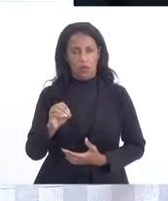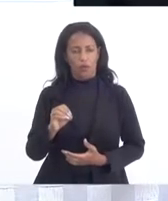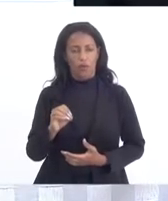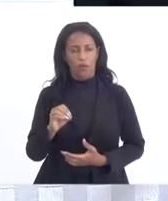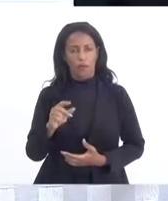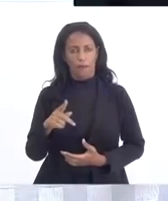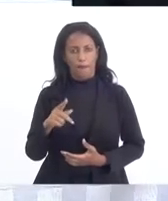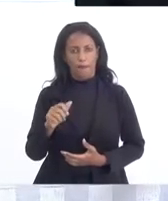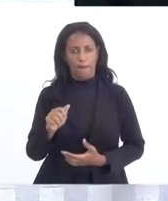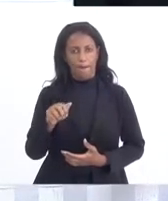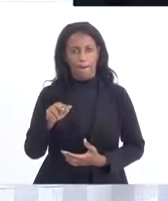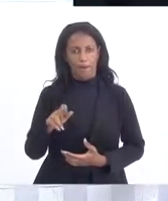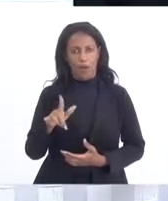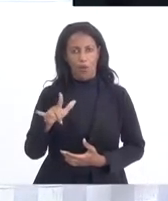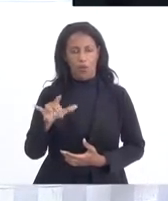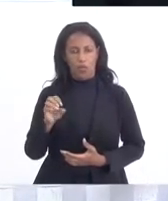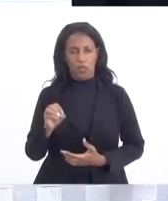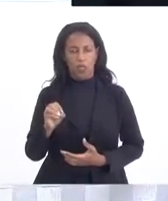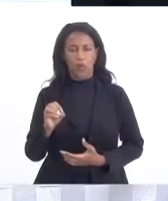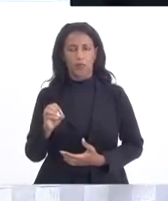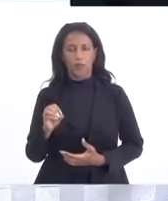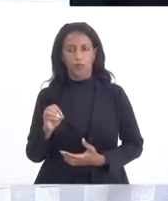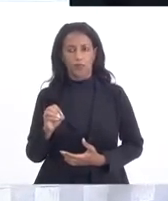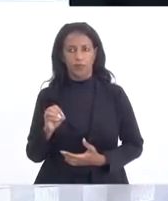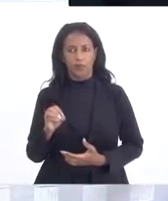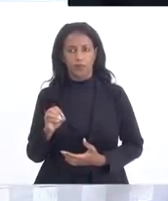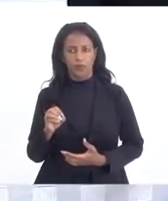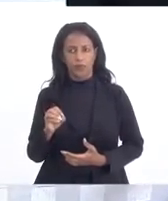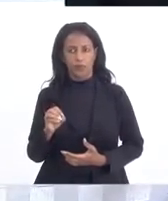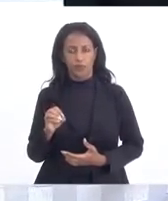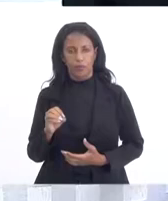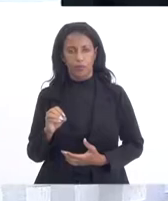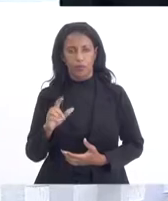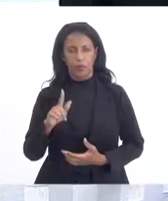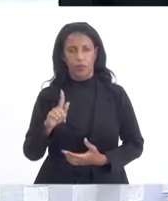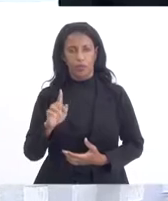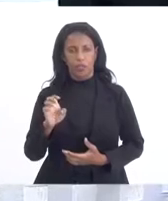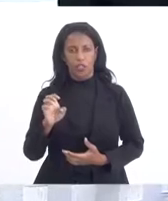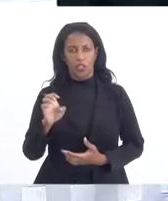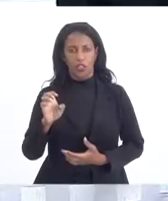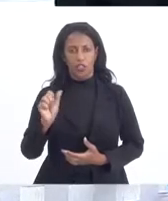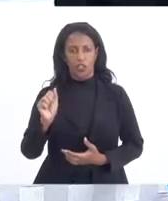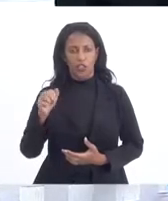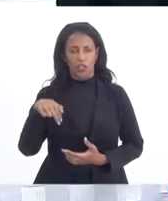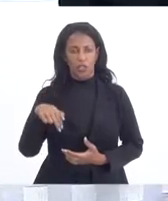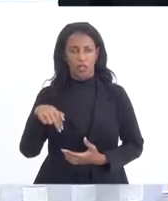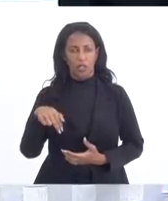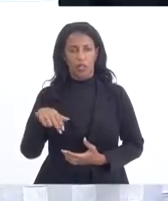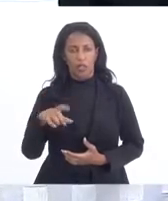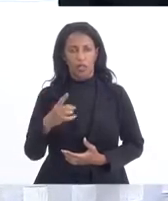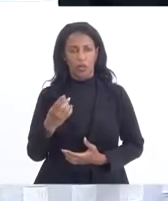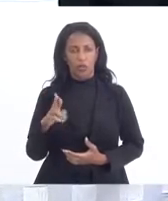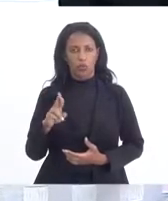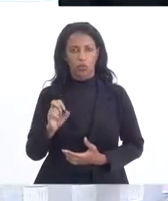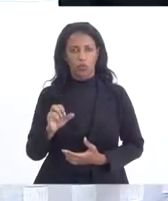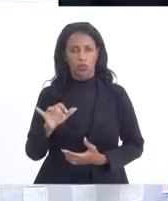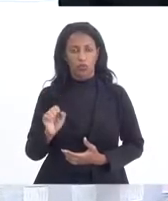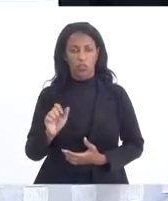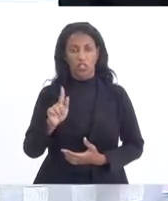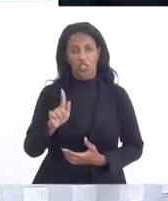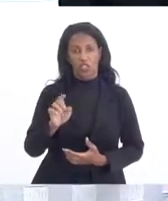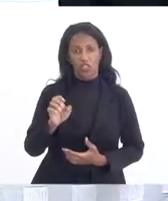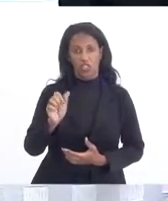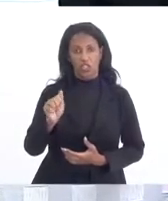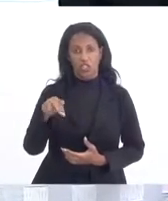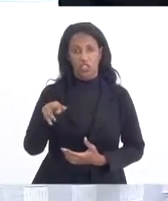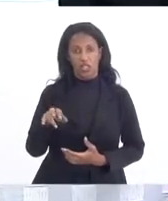o Paulinho de Santo Antônio de Pádua, o Jean de São José do Urubá, o doutor Silvestre, a Jeane,